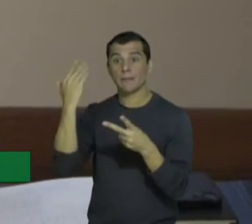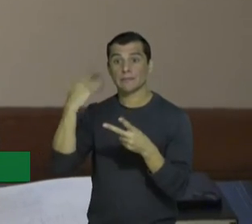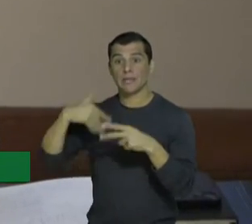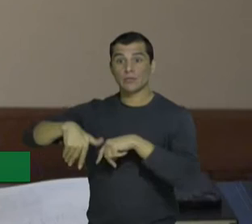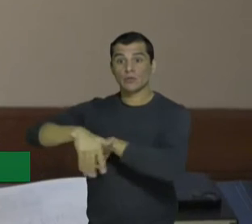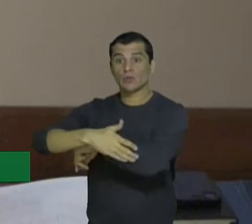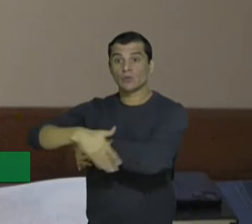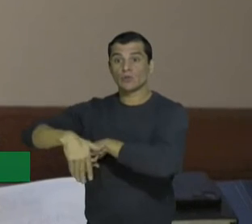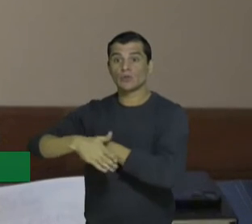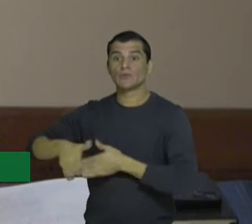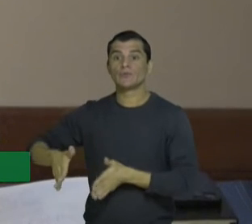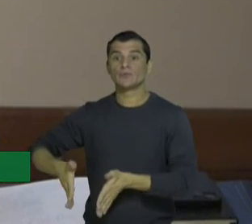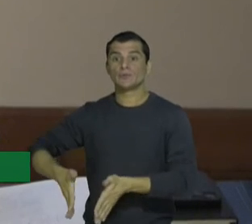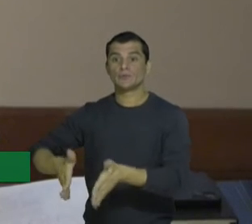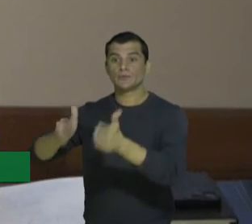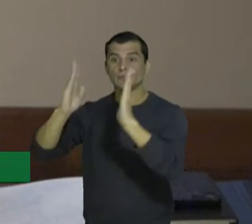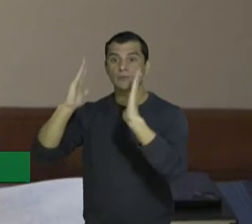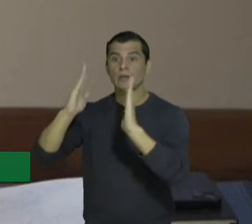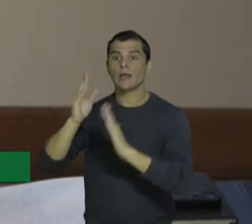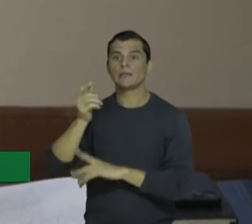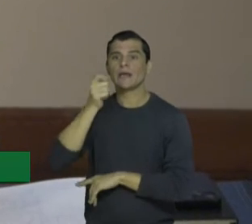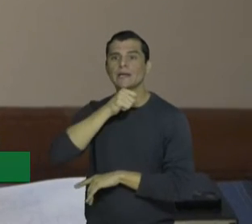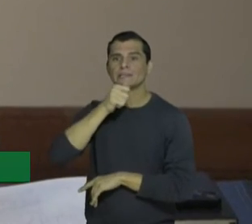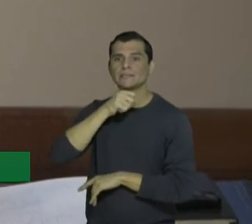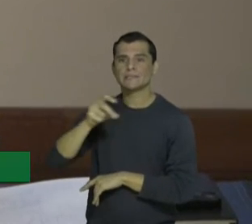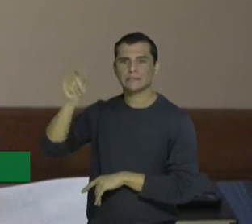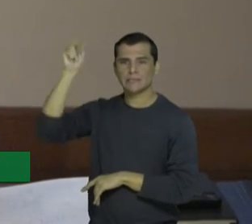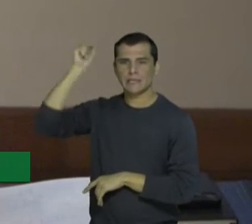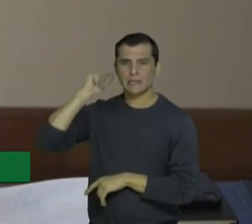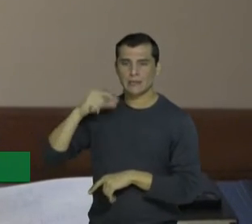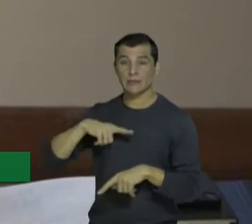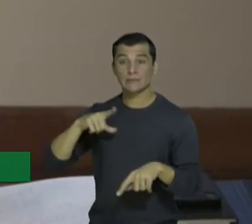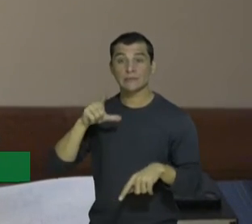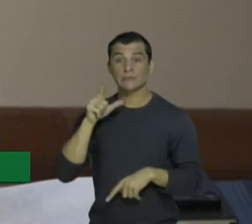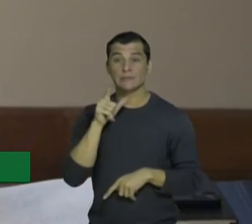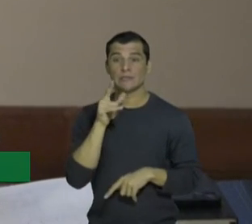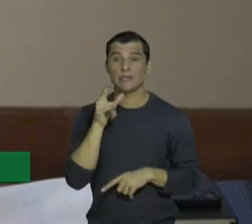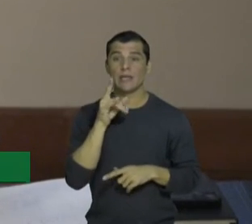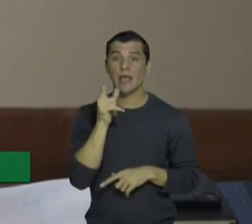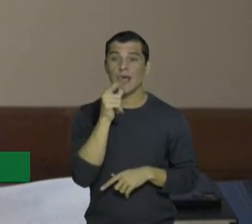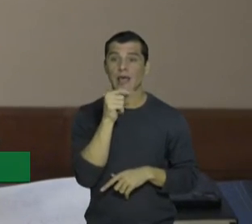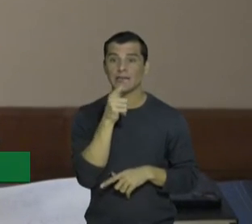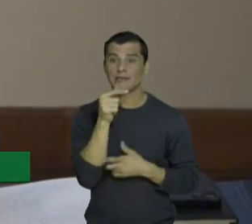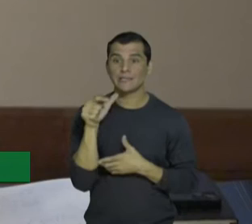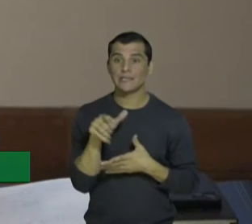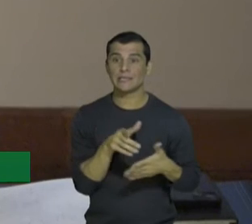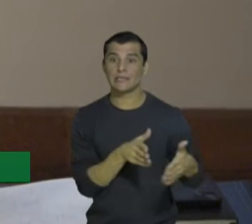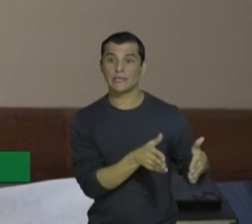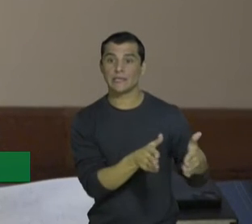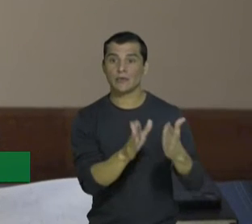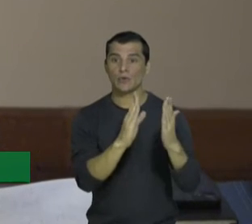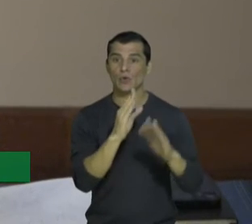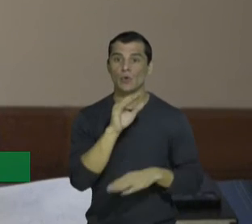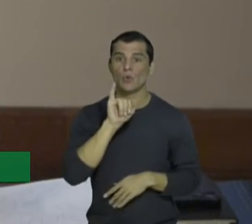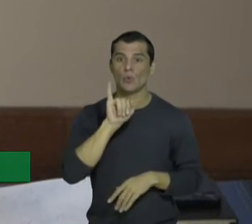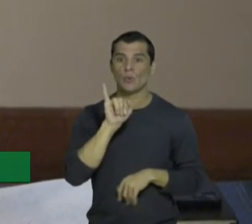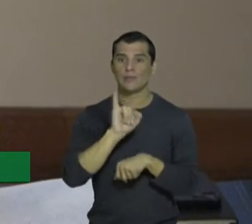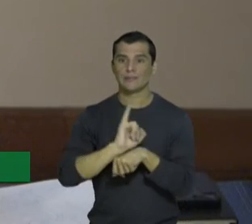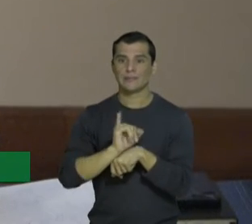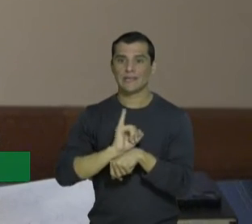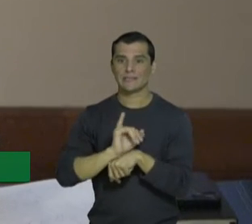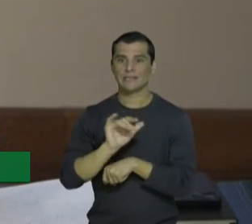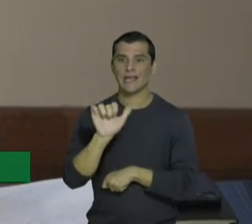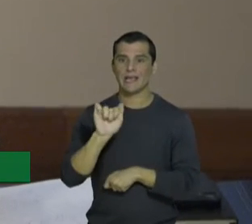pela outra margem do rio Itajá Iaçu eh um caminho para para lá eh eu creio que o desenvolvimento